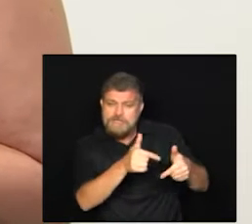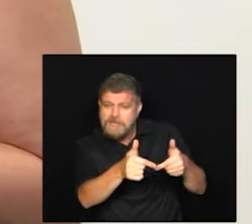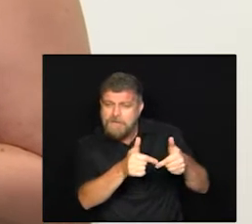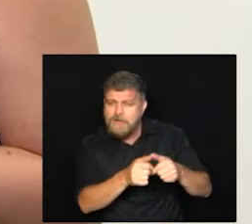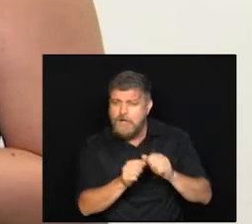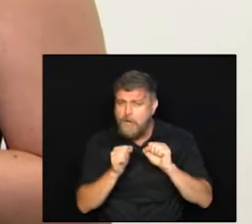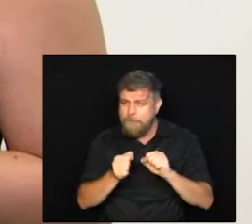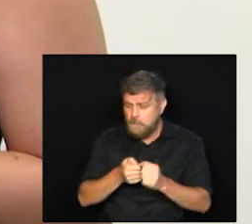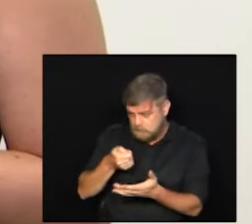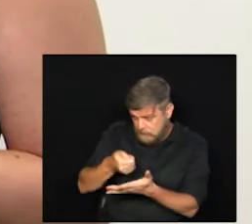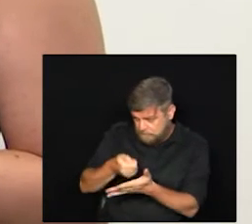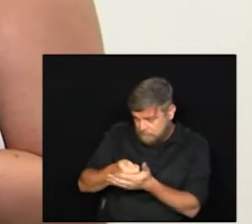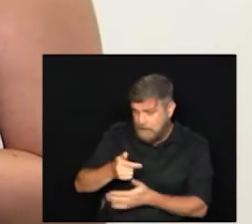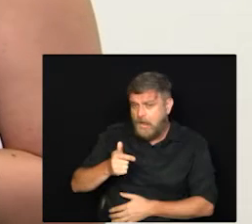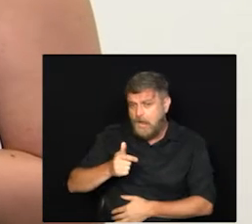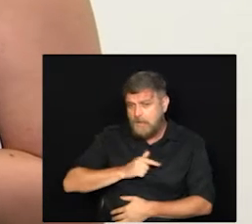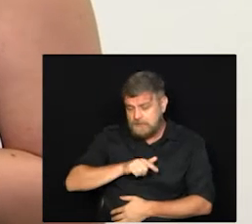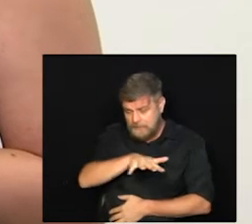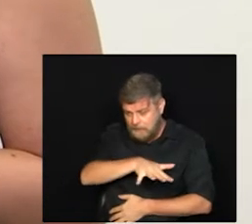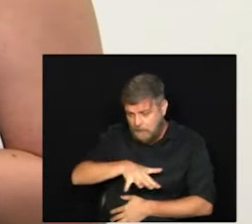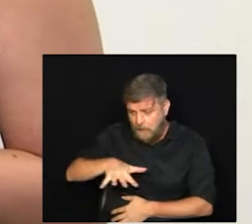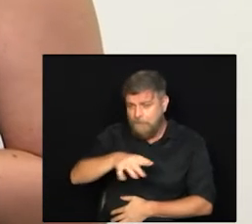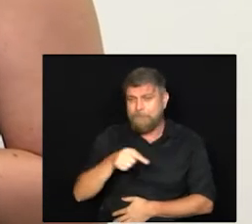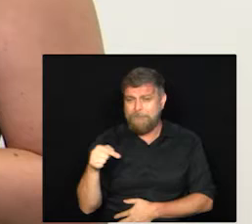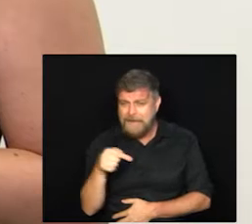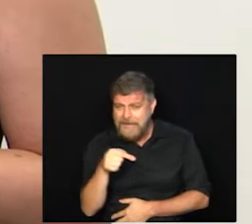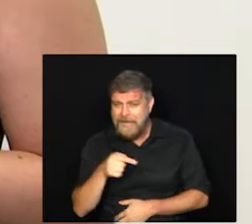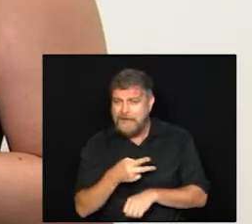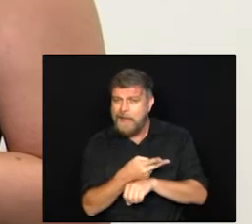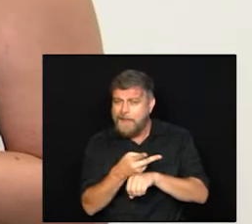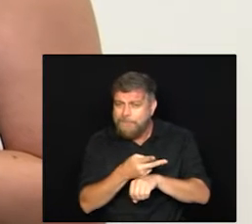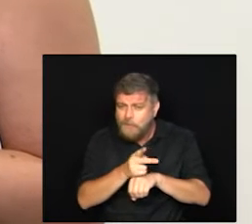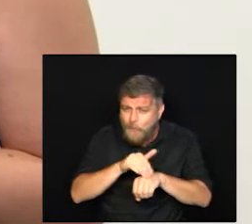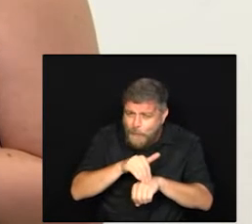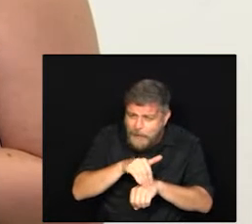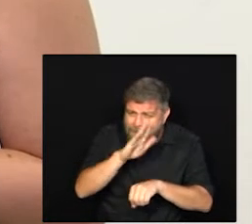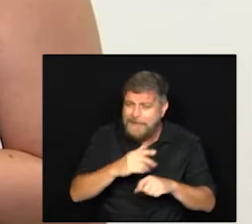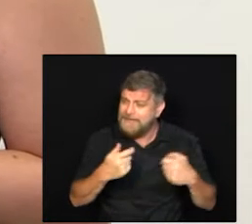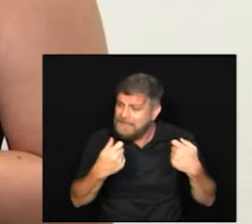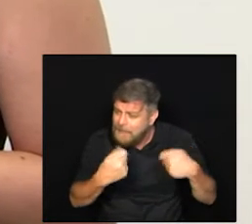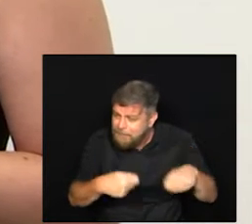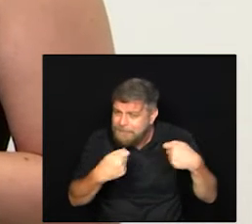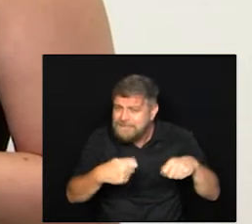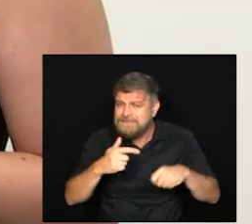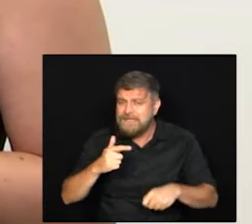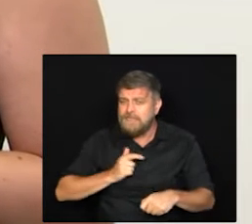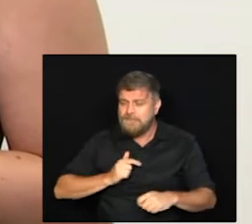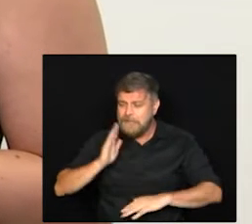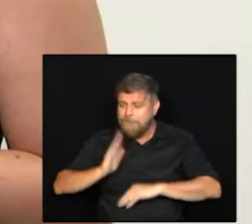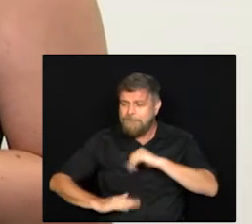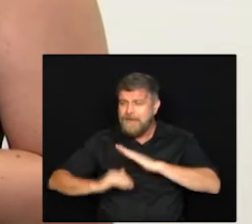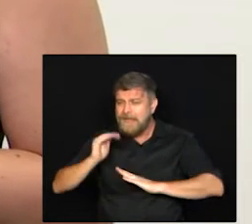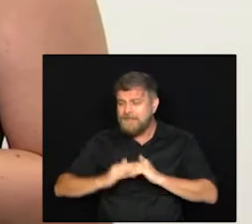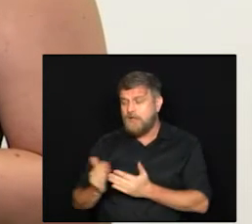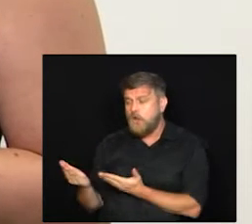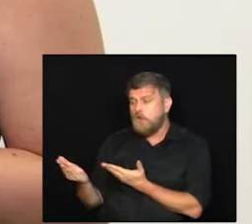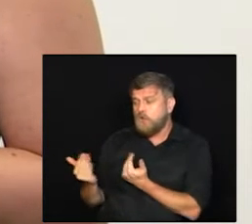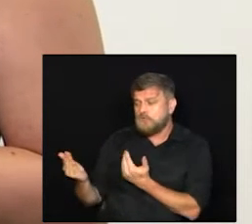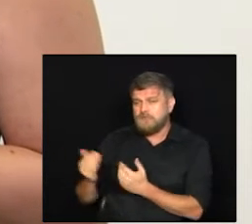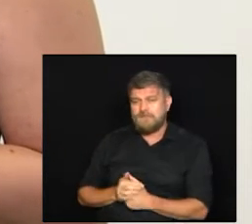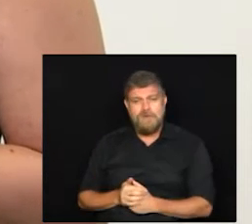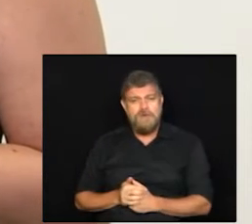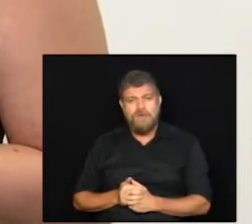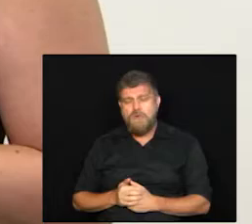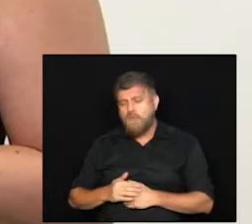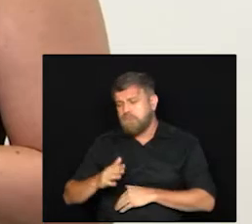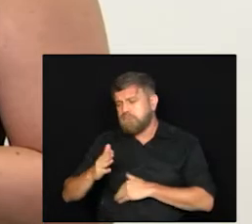pode dizer que existe uma área que tenha mais procura, que esteja precisando mais de mão de obra dos jovens, ou é